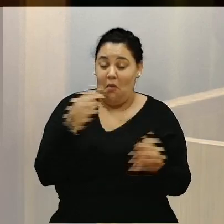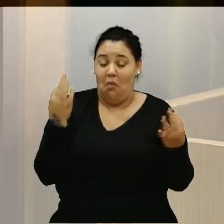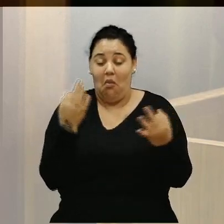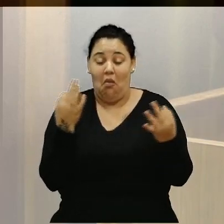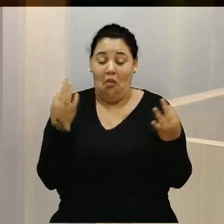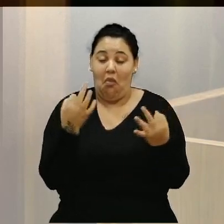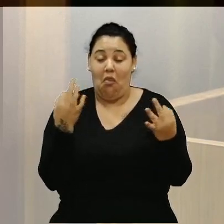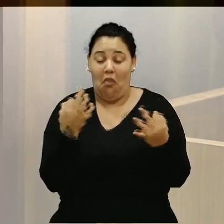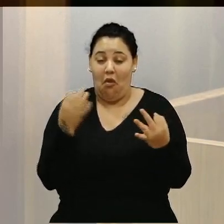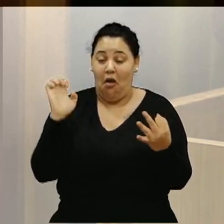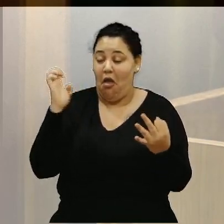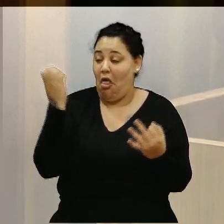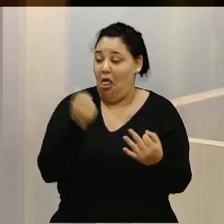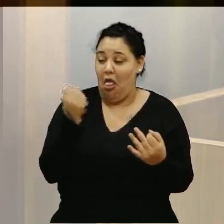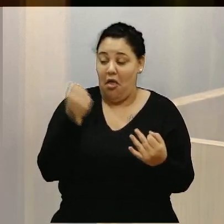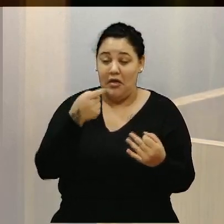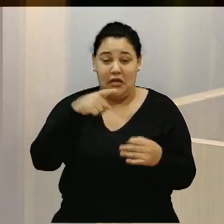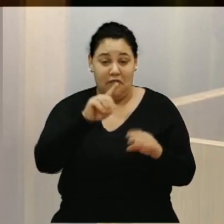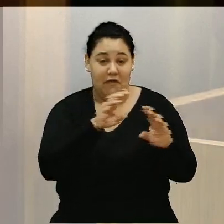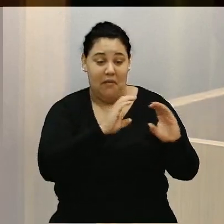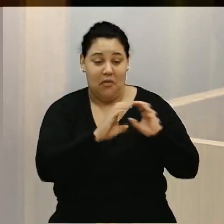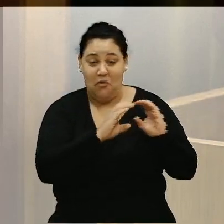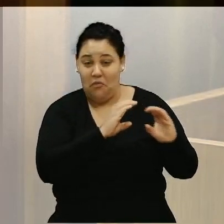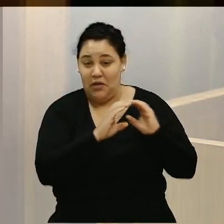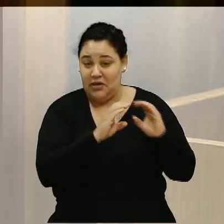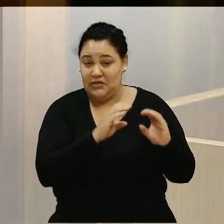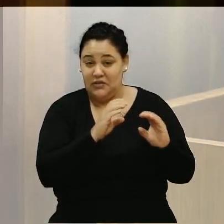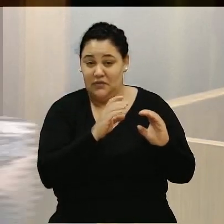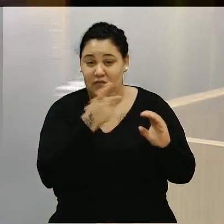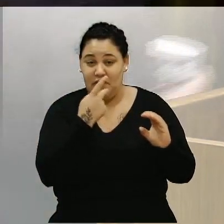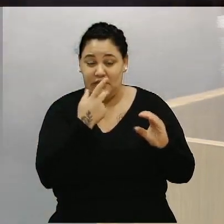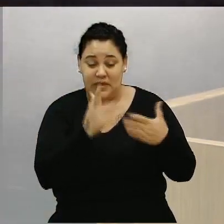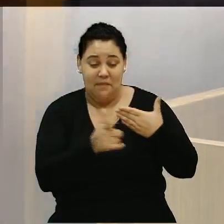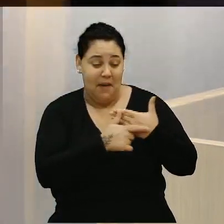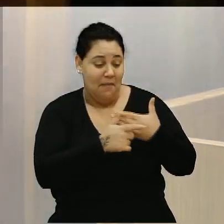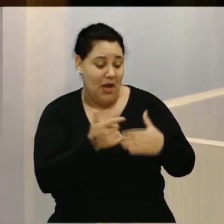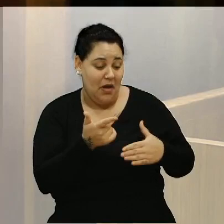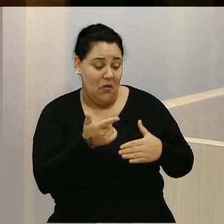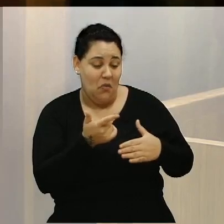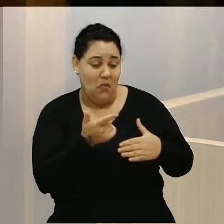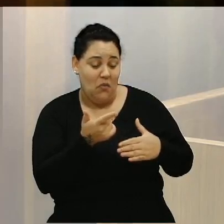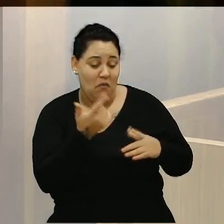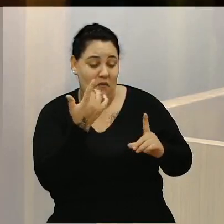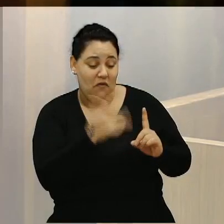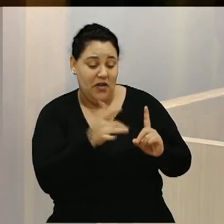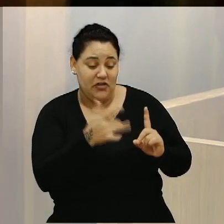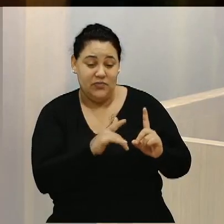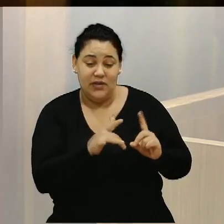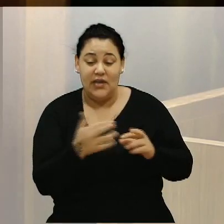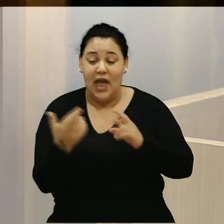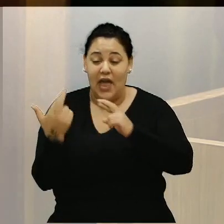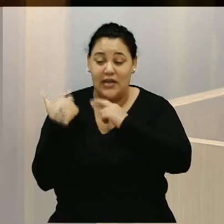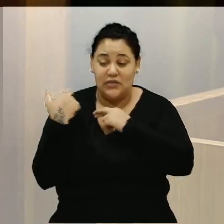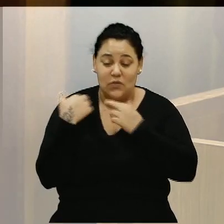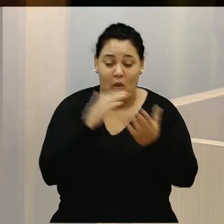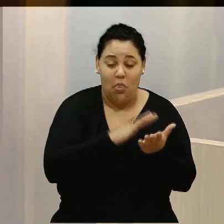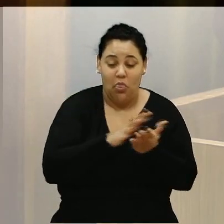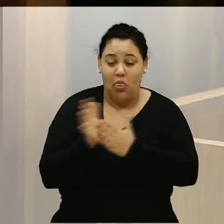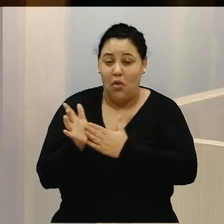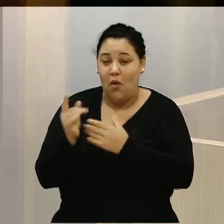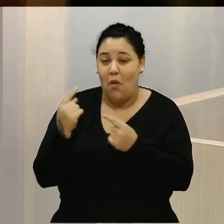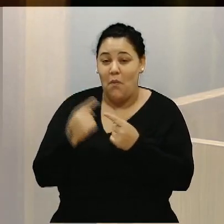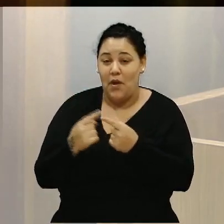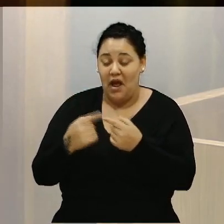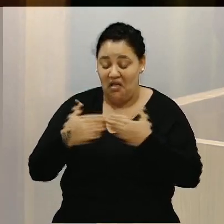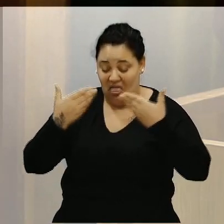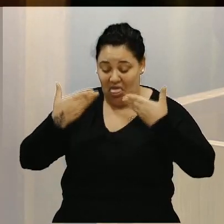é responsável também pela catástrofe que vivemos, pelo seu negacionismo de sapatênis.